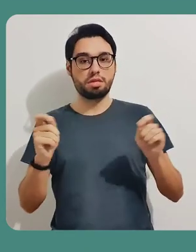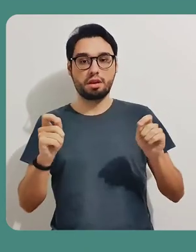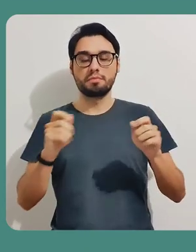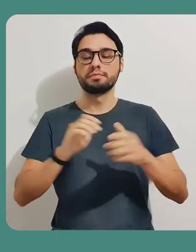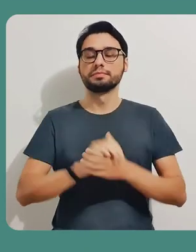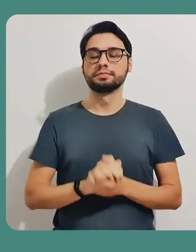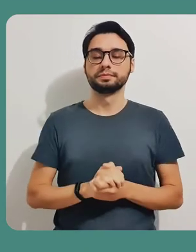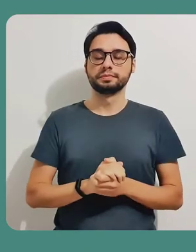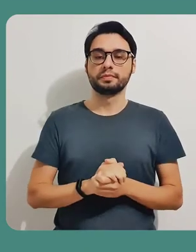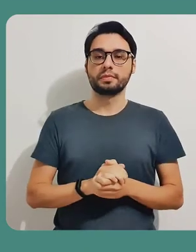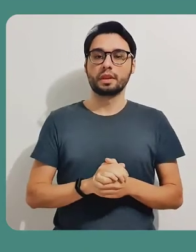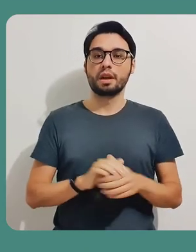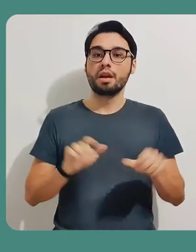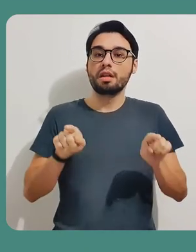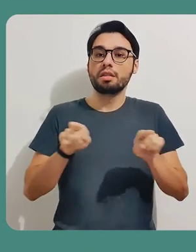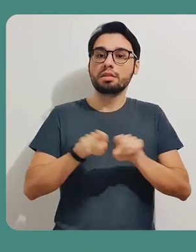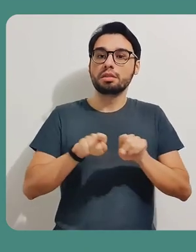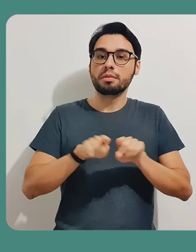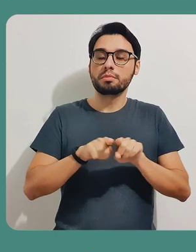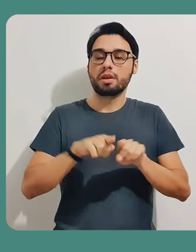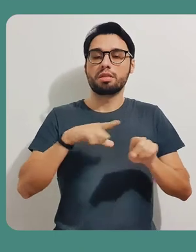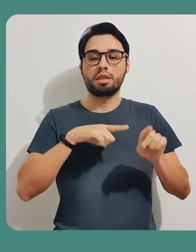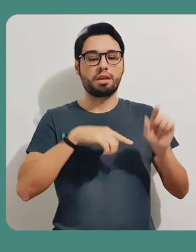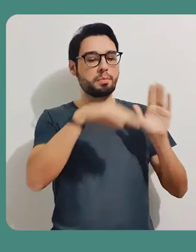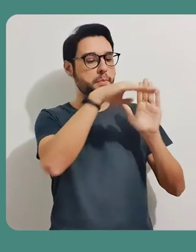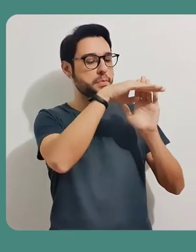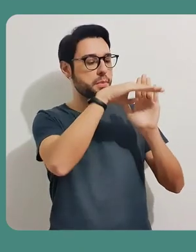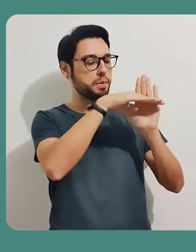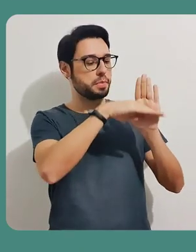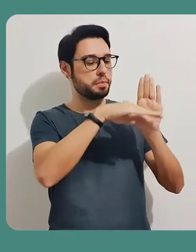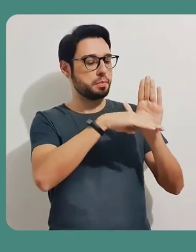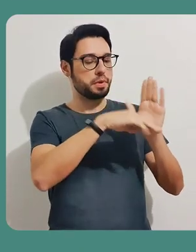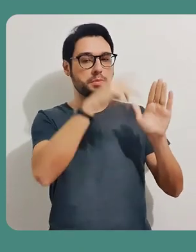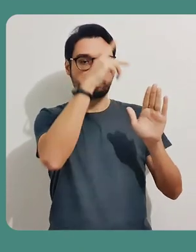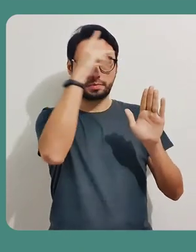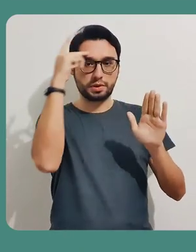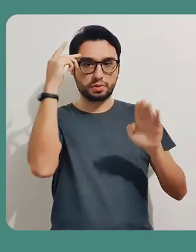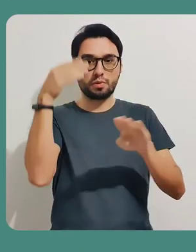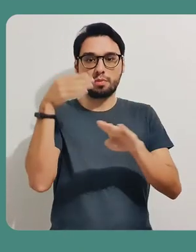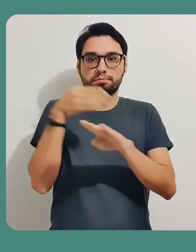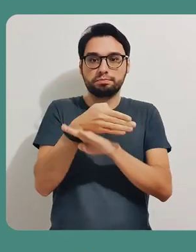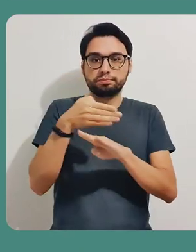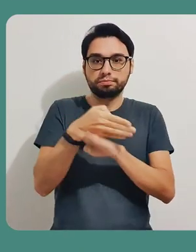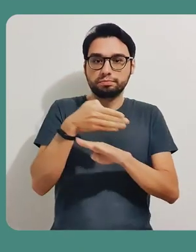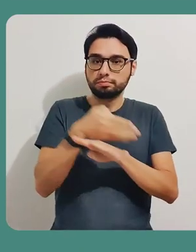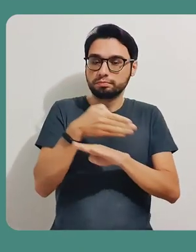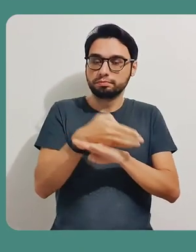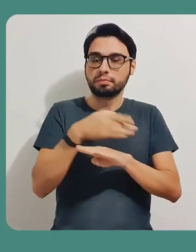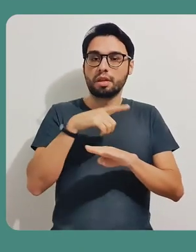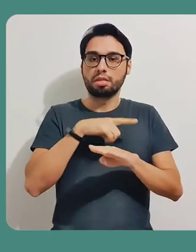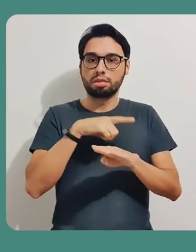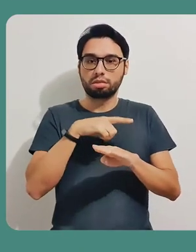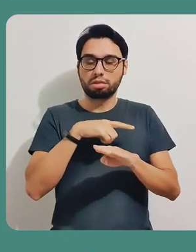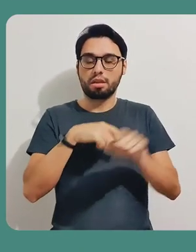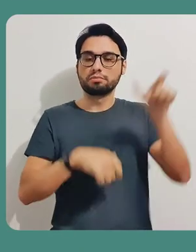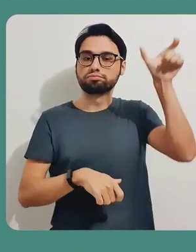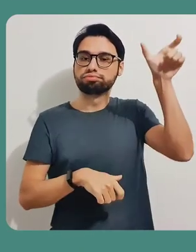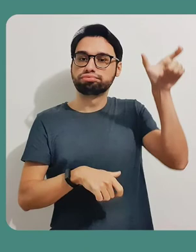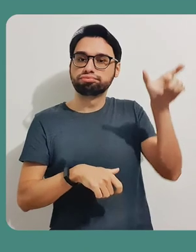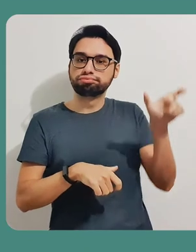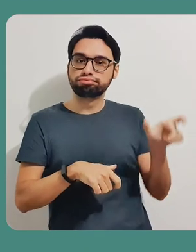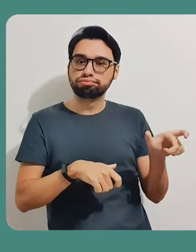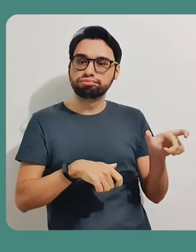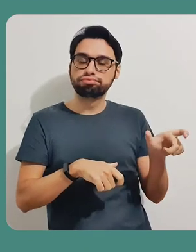câmera que também é possível ativar e desativar a qualquer momento você tem aqui a lista de participantes